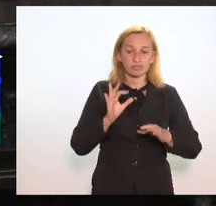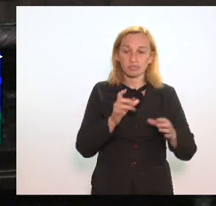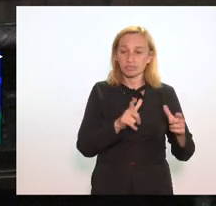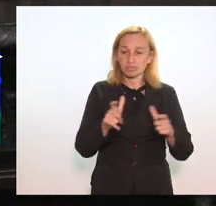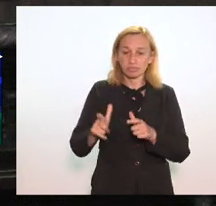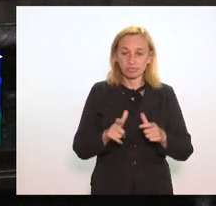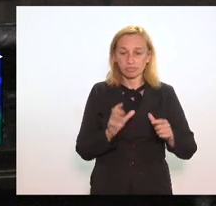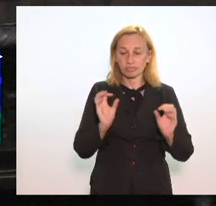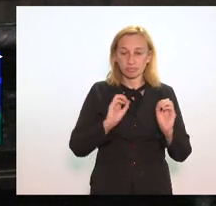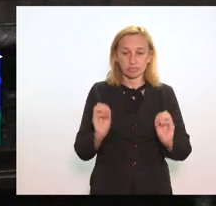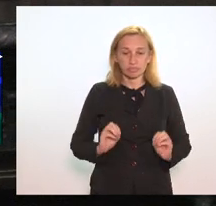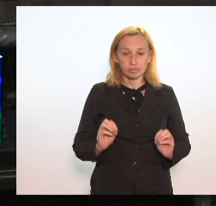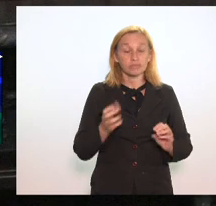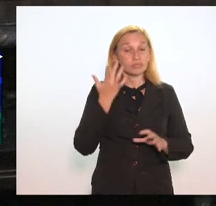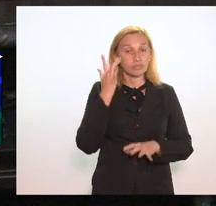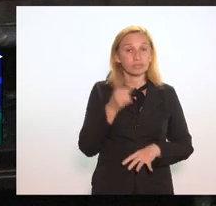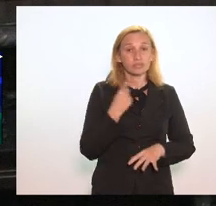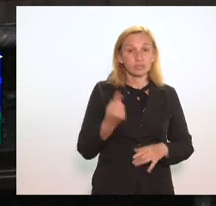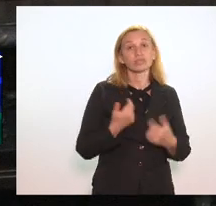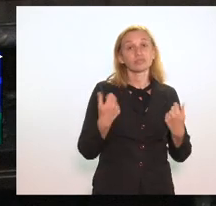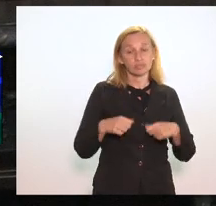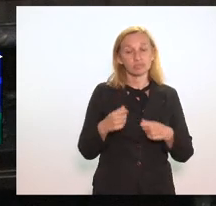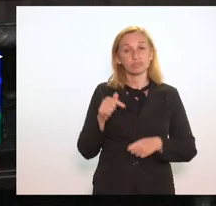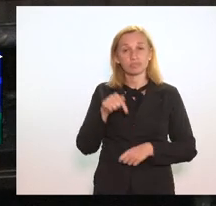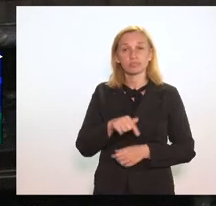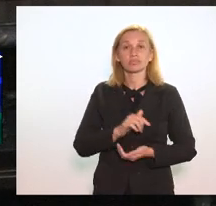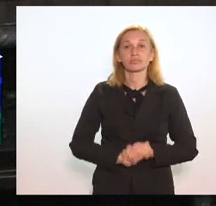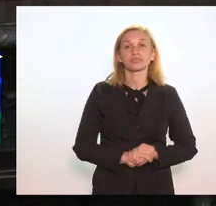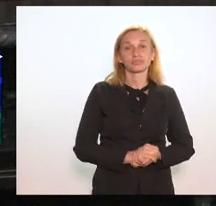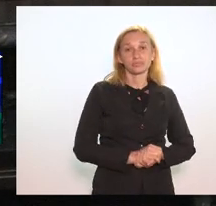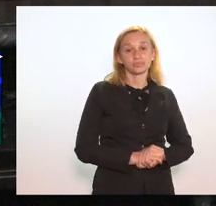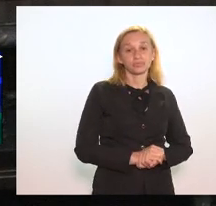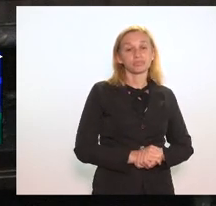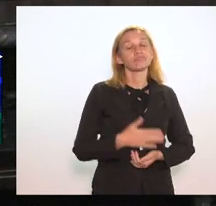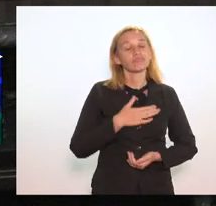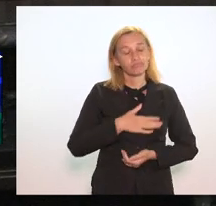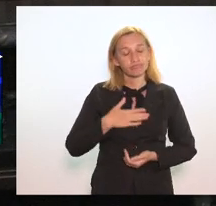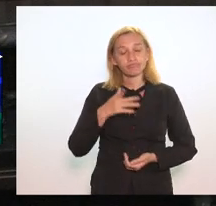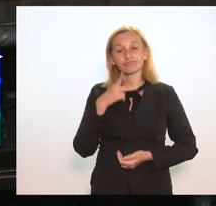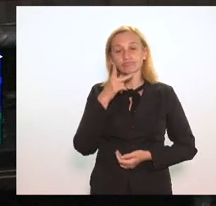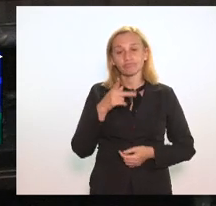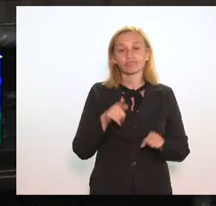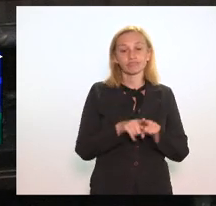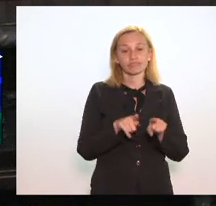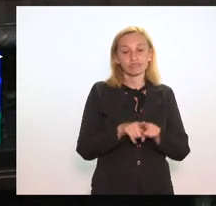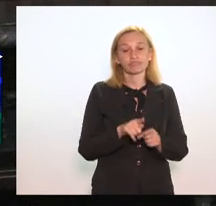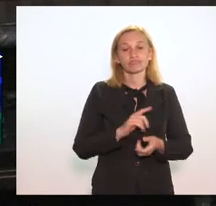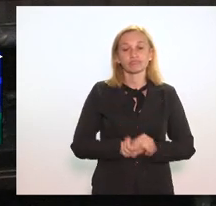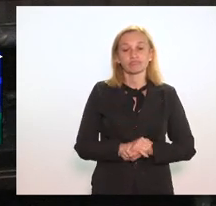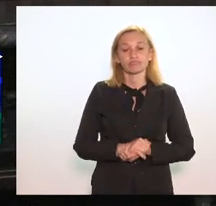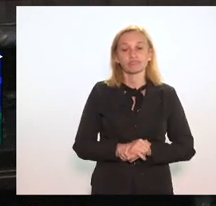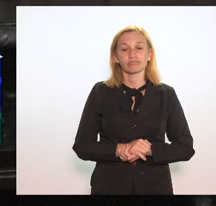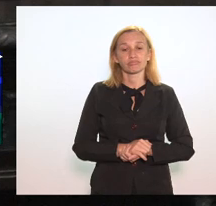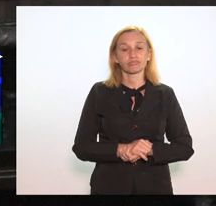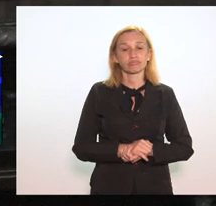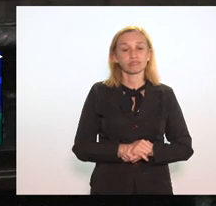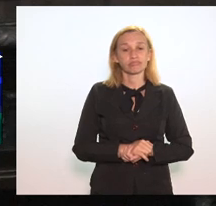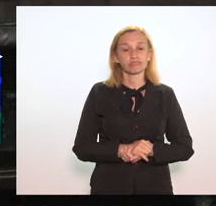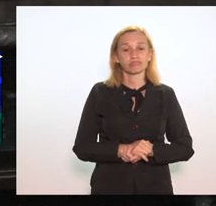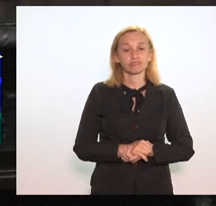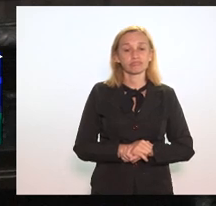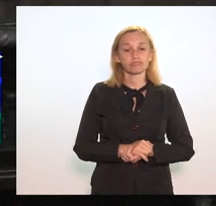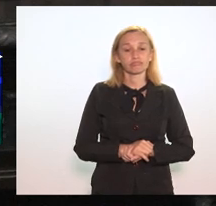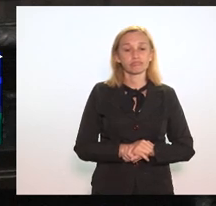nenhum e eu acho que é isso que a gente precisa construir aqui não gostaria de dizer e ficou muito